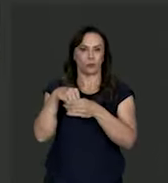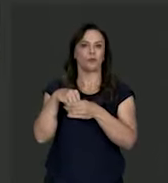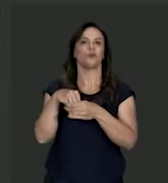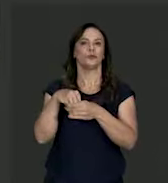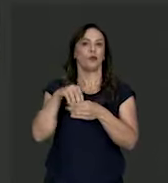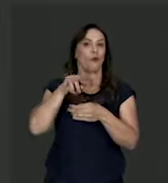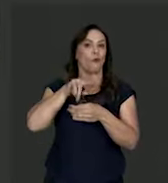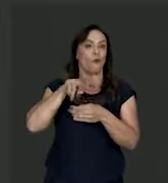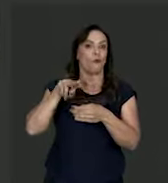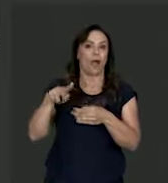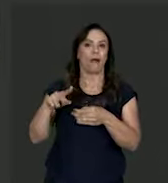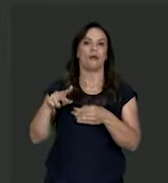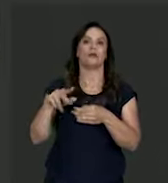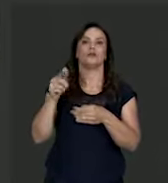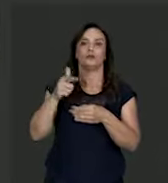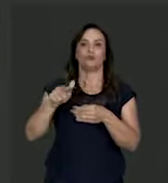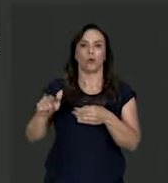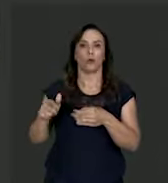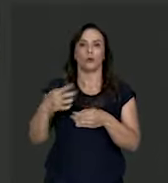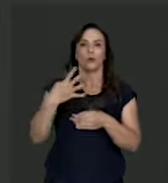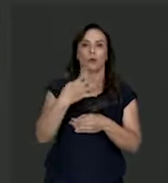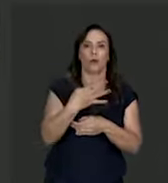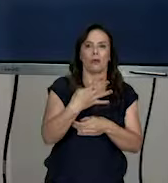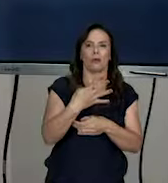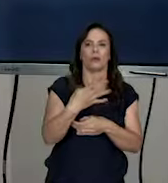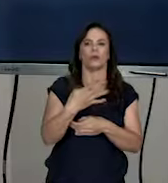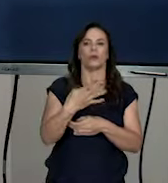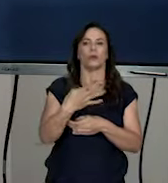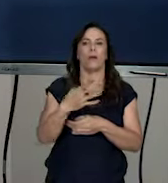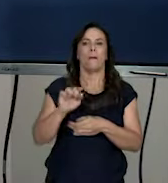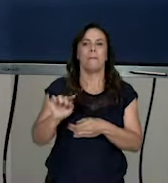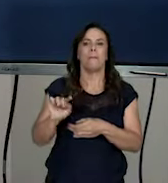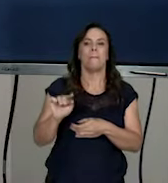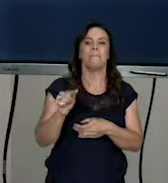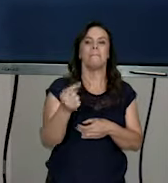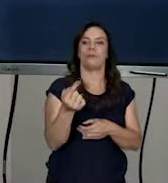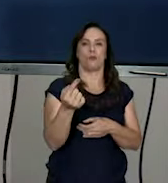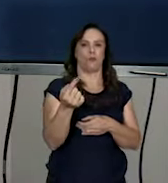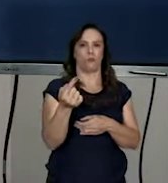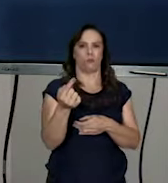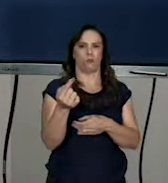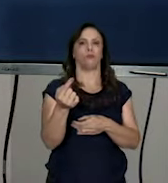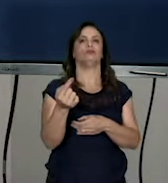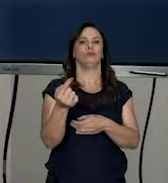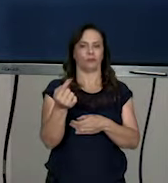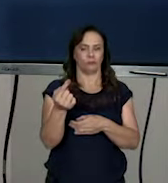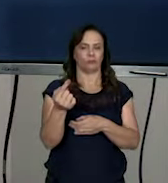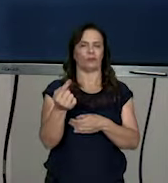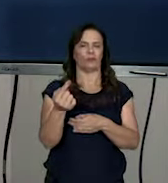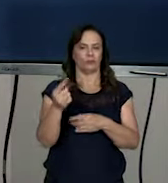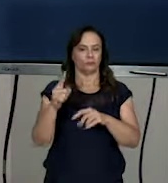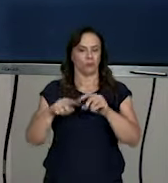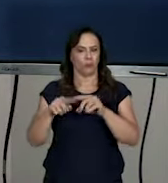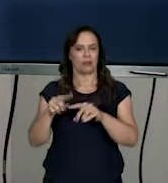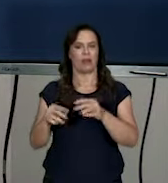presentes. Voltando para o conhecimento químico, para a gente poder refletir sobre essas informações que eu